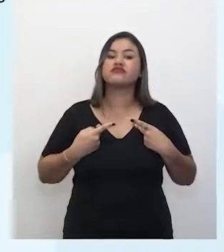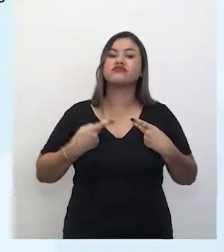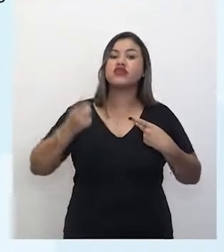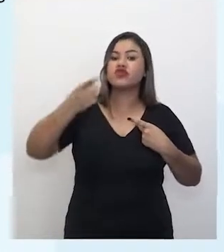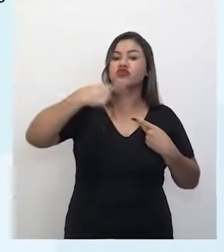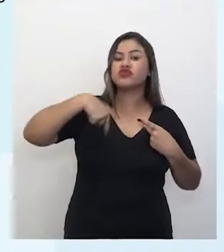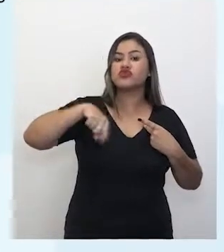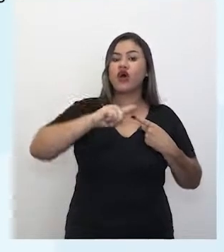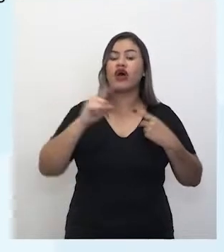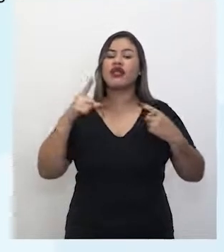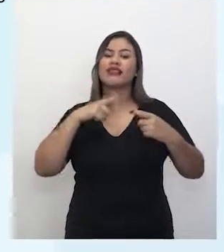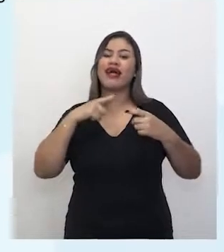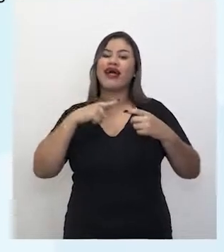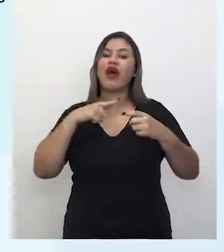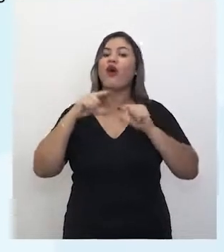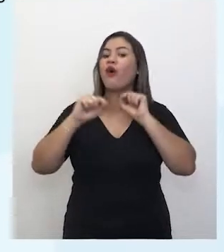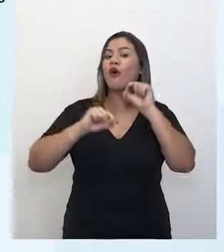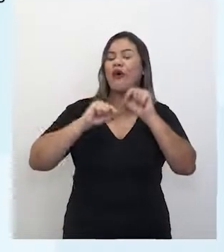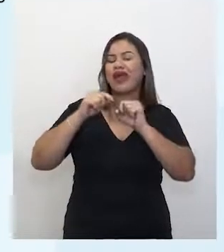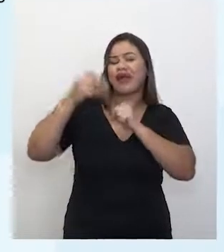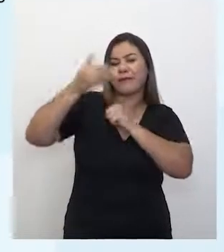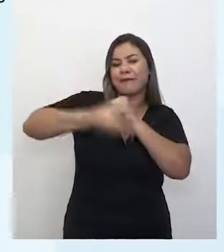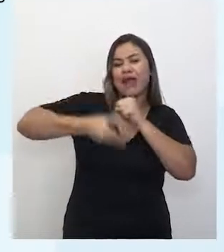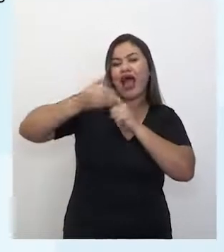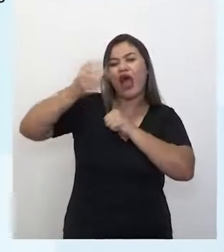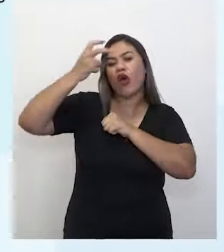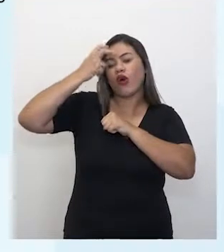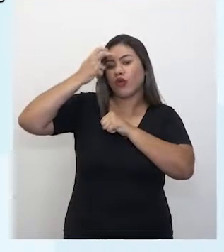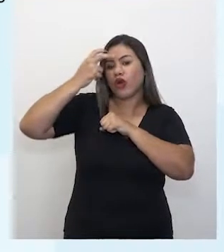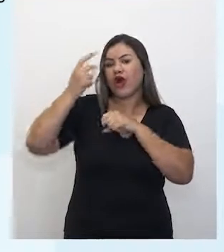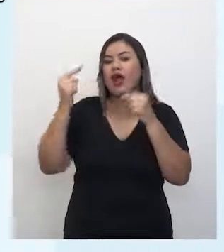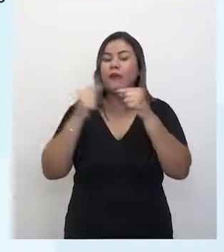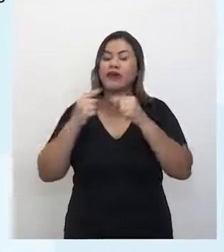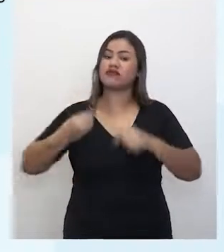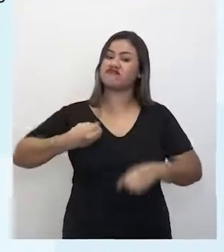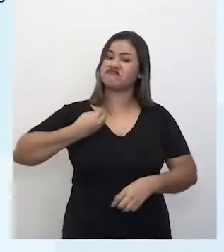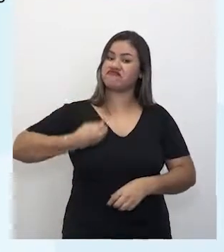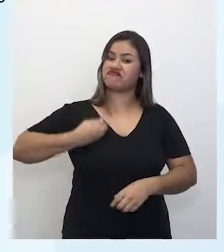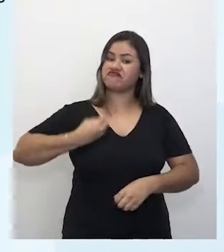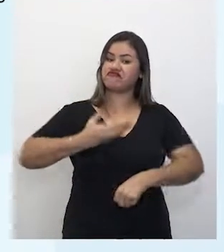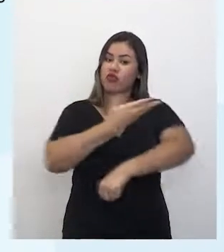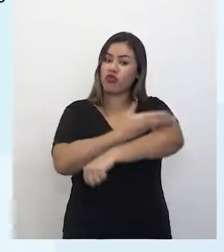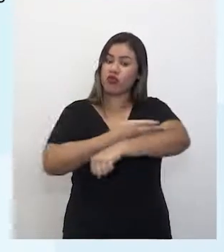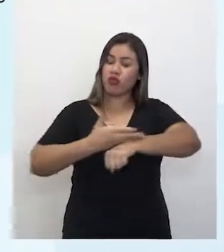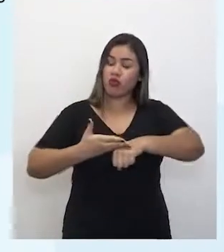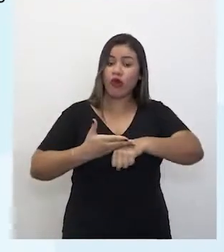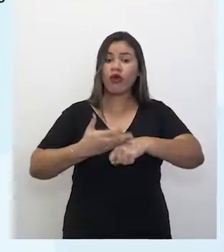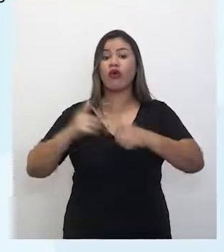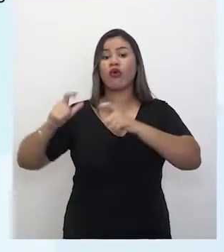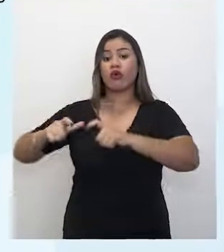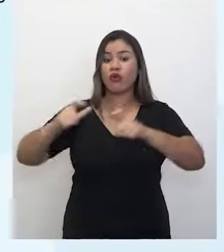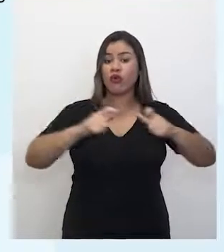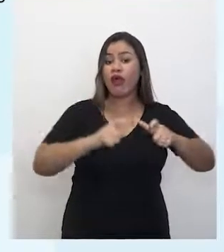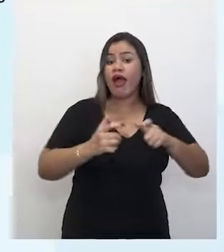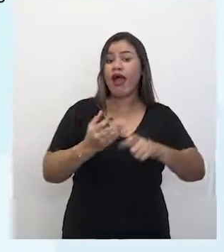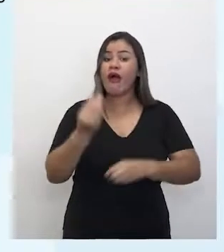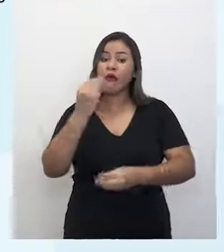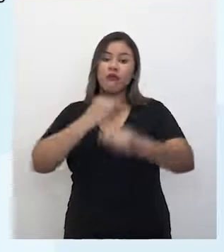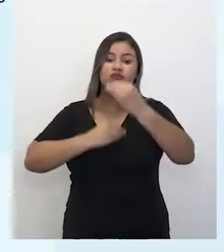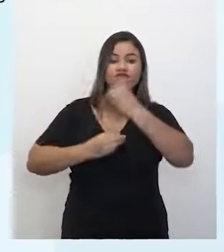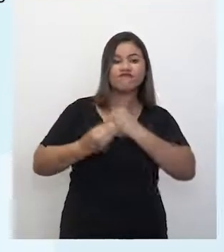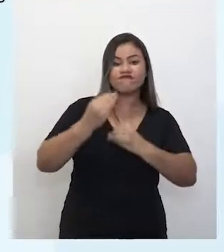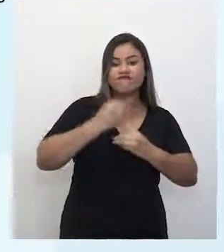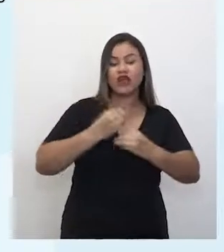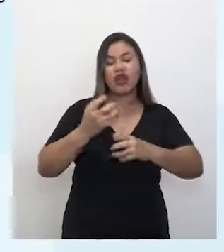comungamos de uma base cultural, né? A maneira em que nós vivemos, os lugares, a forma de nos alimentar, de dormir, de